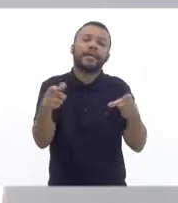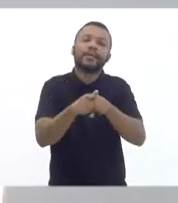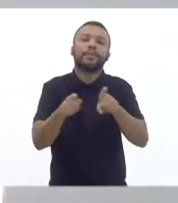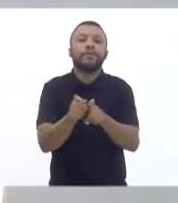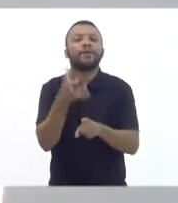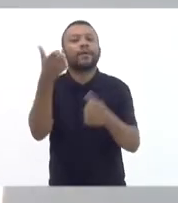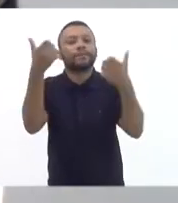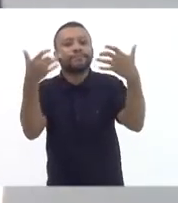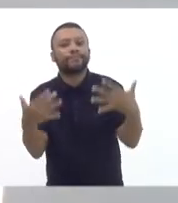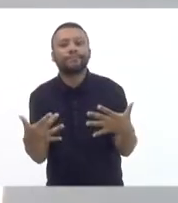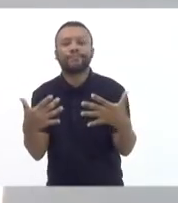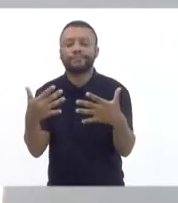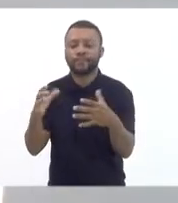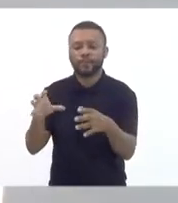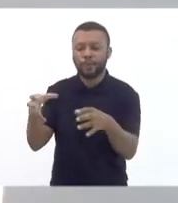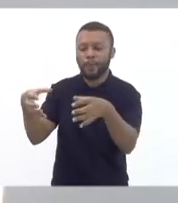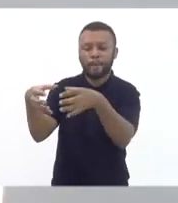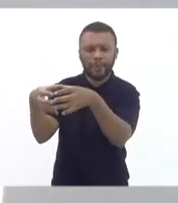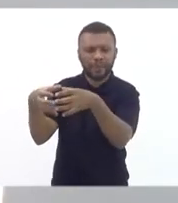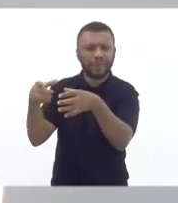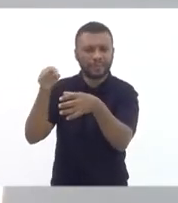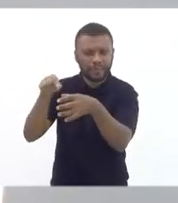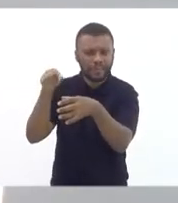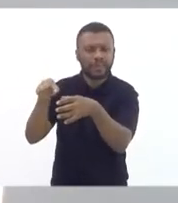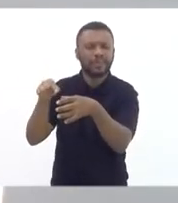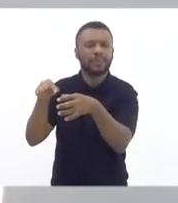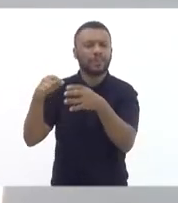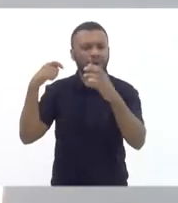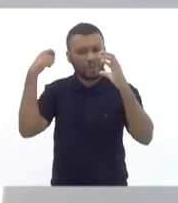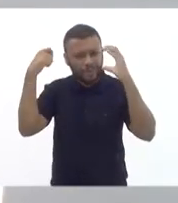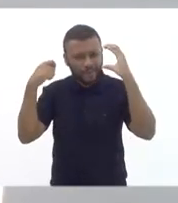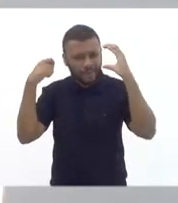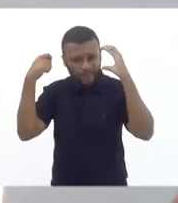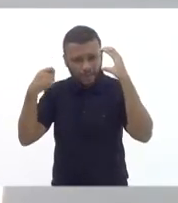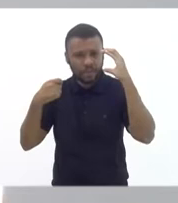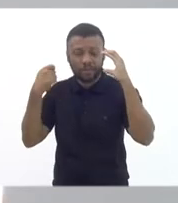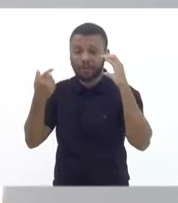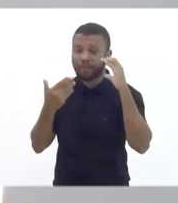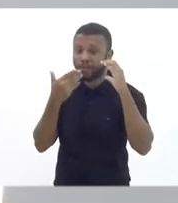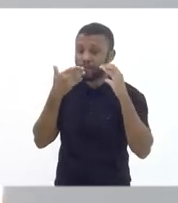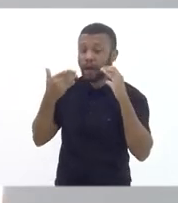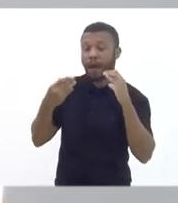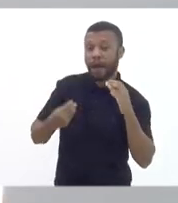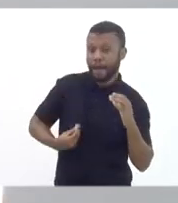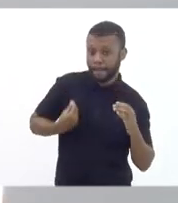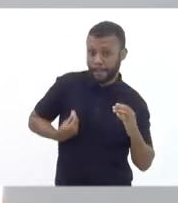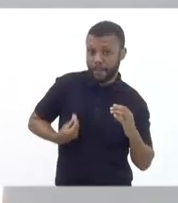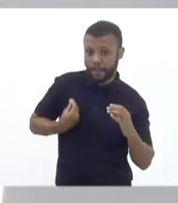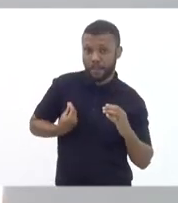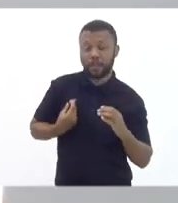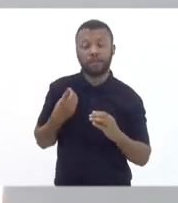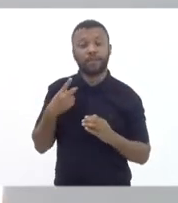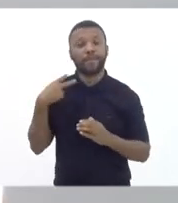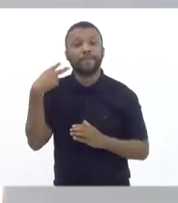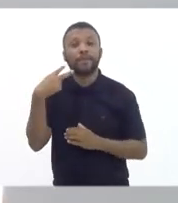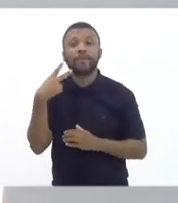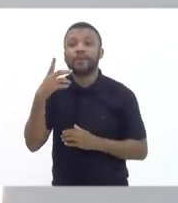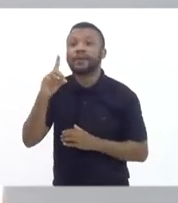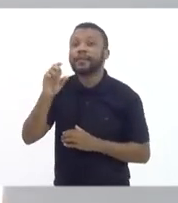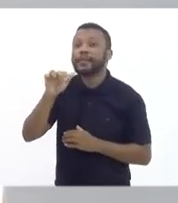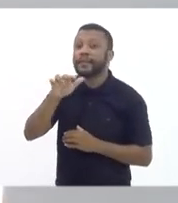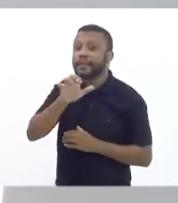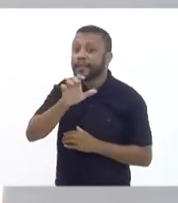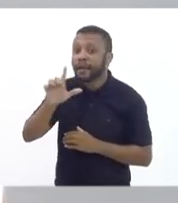destacar aqui na turma do vídeo, né, deputado, a presença do vereador Daniel, que é um